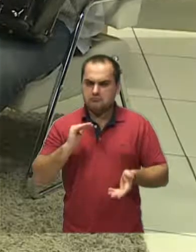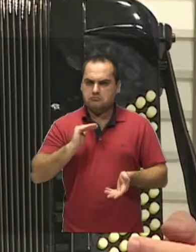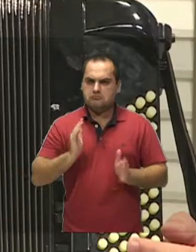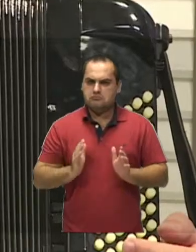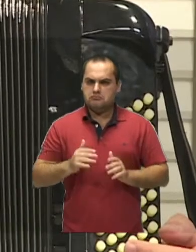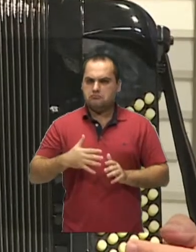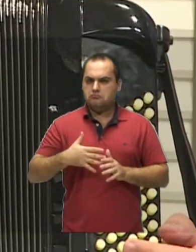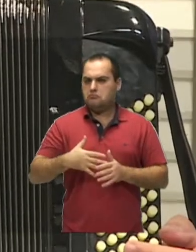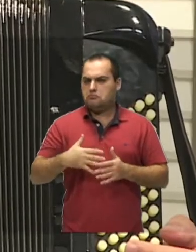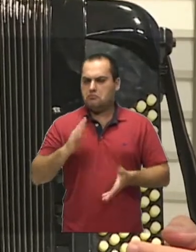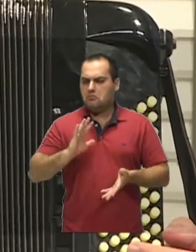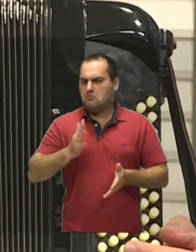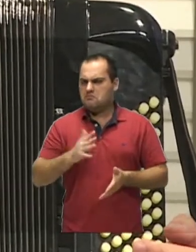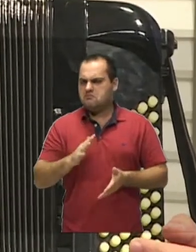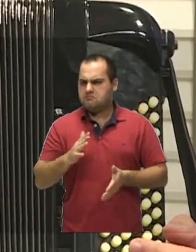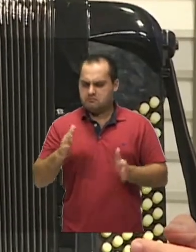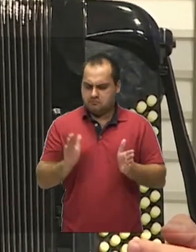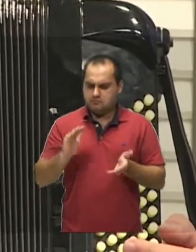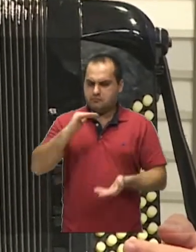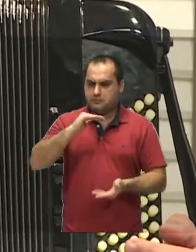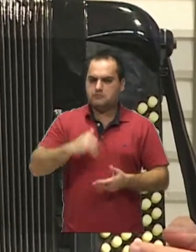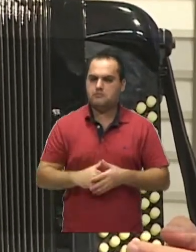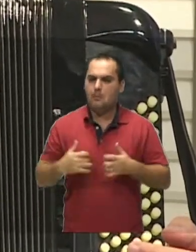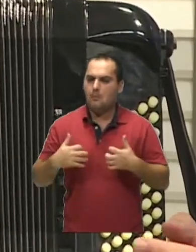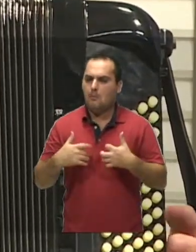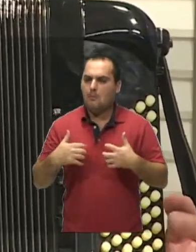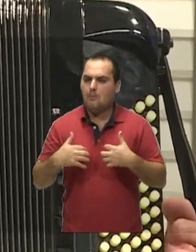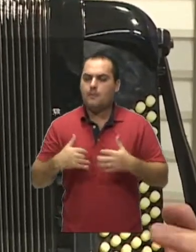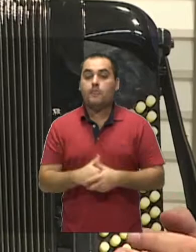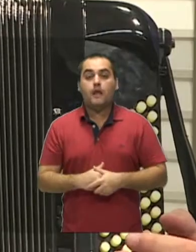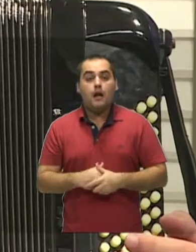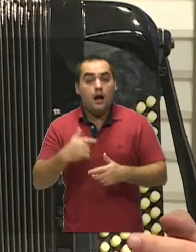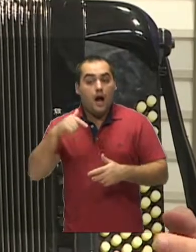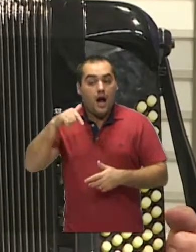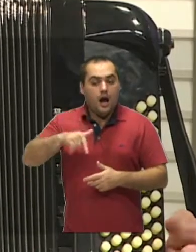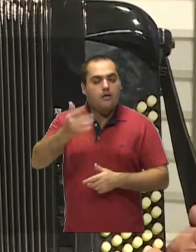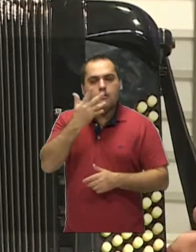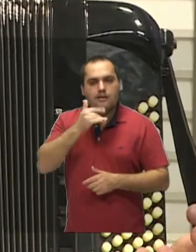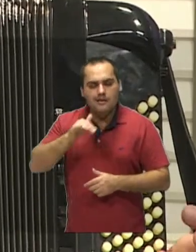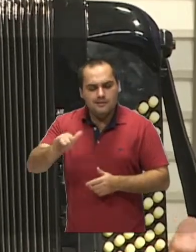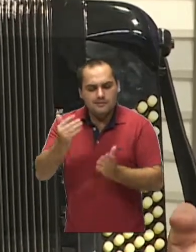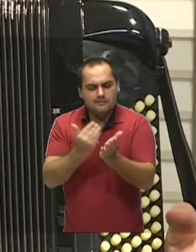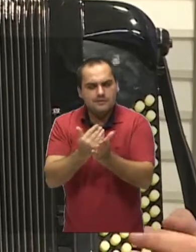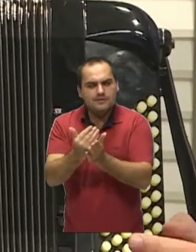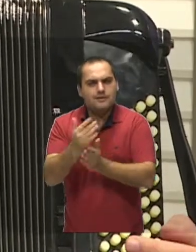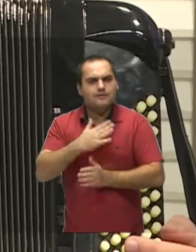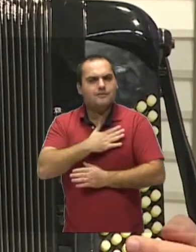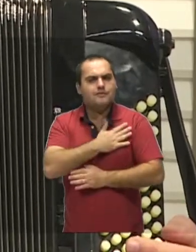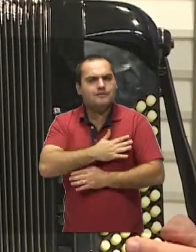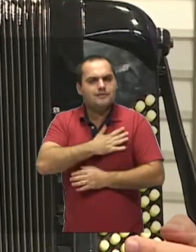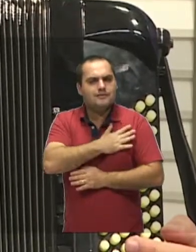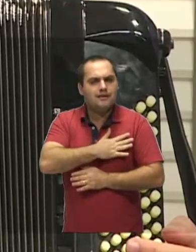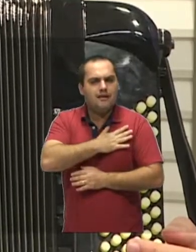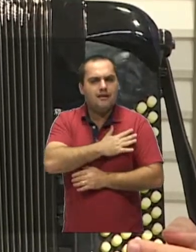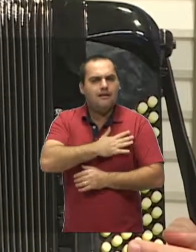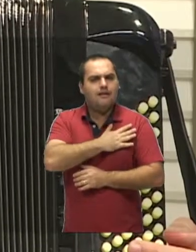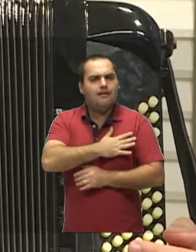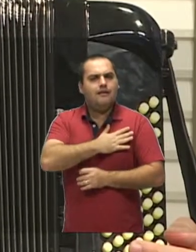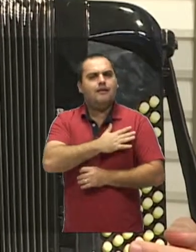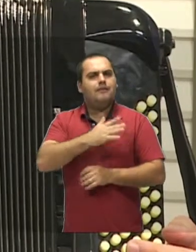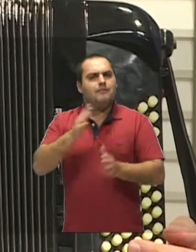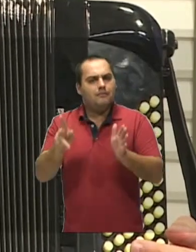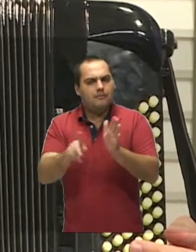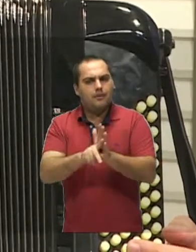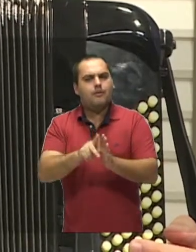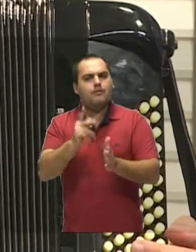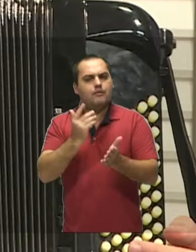palmo desse aqui. E dali em diante, eu comecei a pegar gosto pelo instrumento e fui tocando minhas primeiras notinhas. E